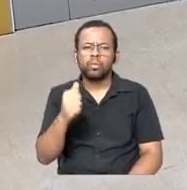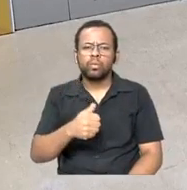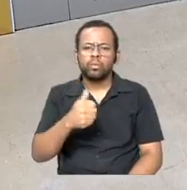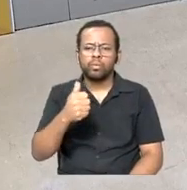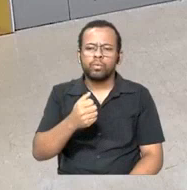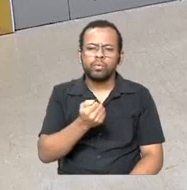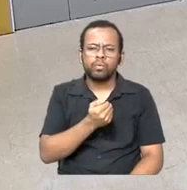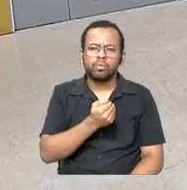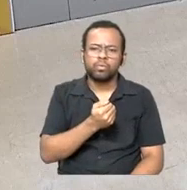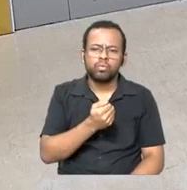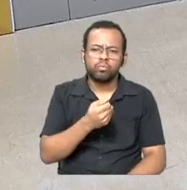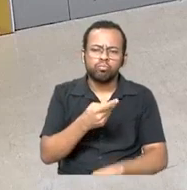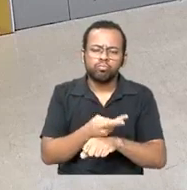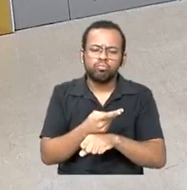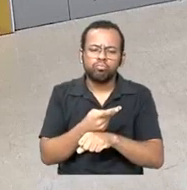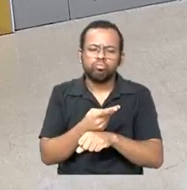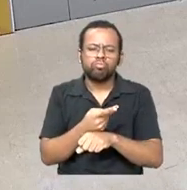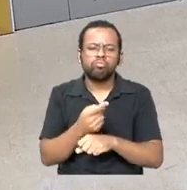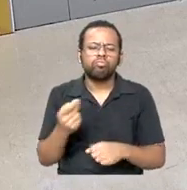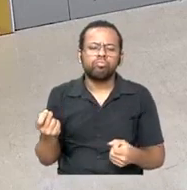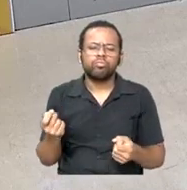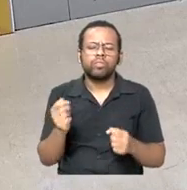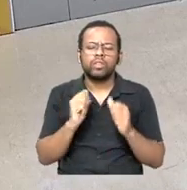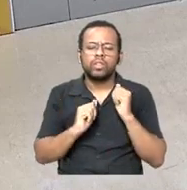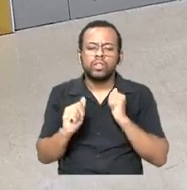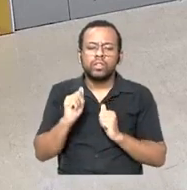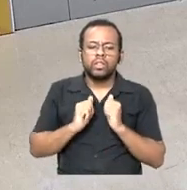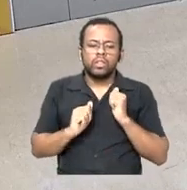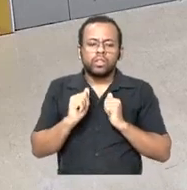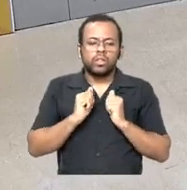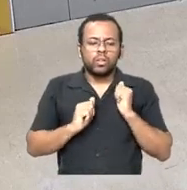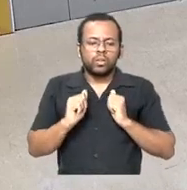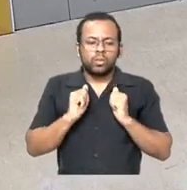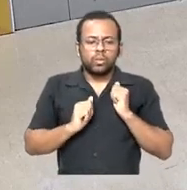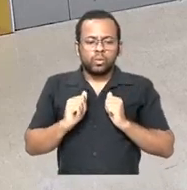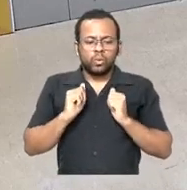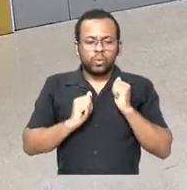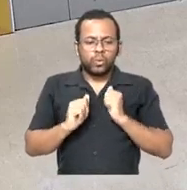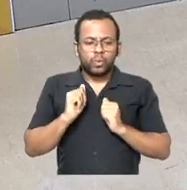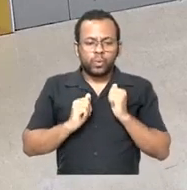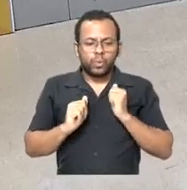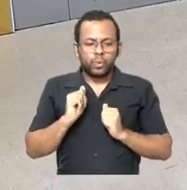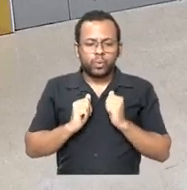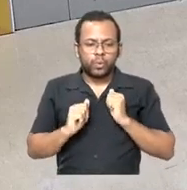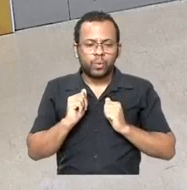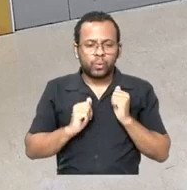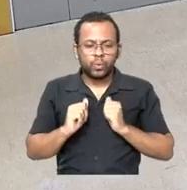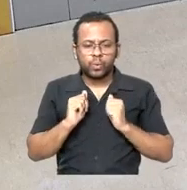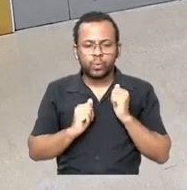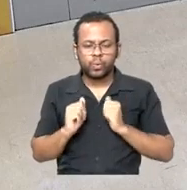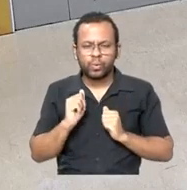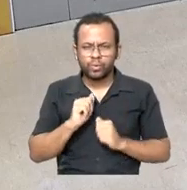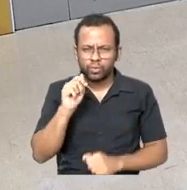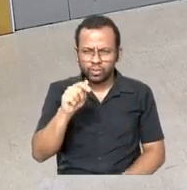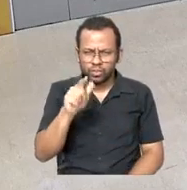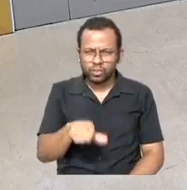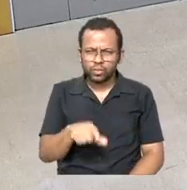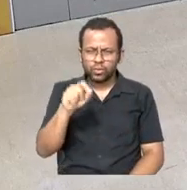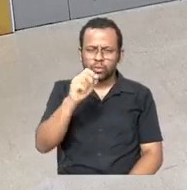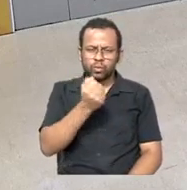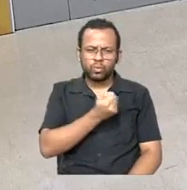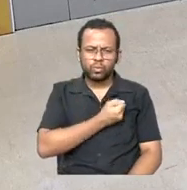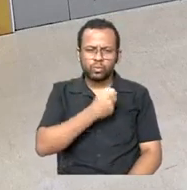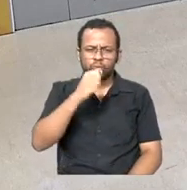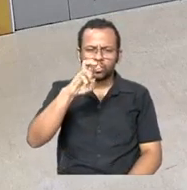prêmio coração batendo muito forte Será que você decide